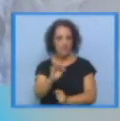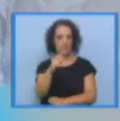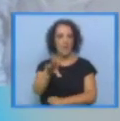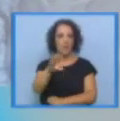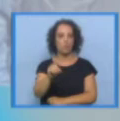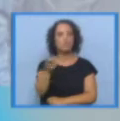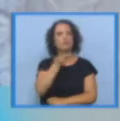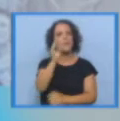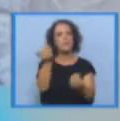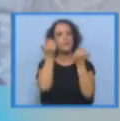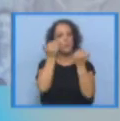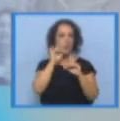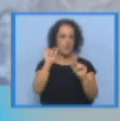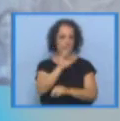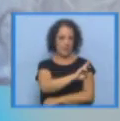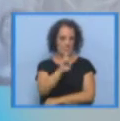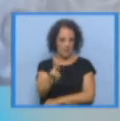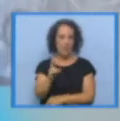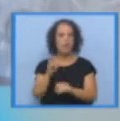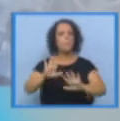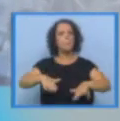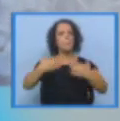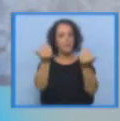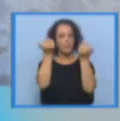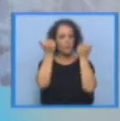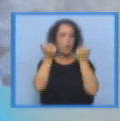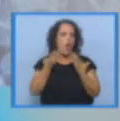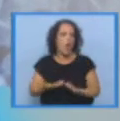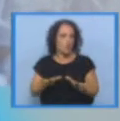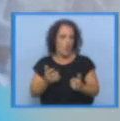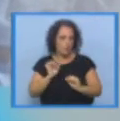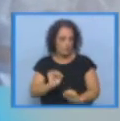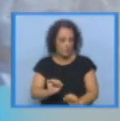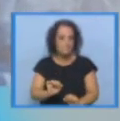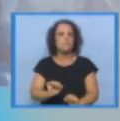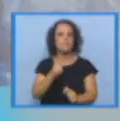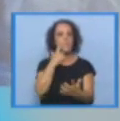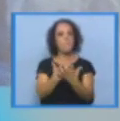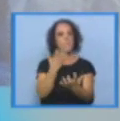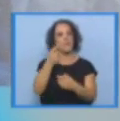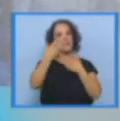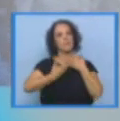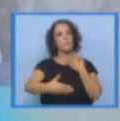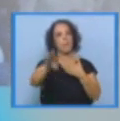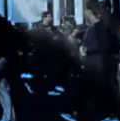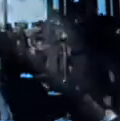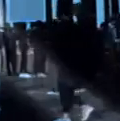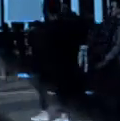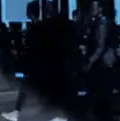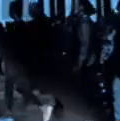da Renascença. Primeiro mostramos notícias que marcam a atualidade, desde logo as que marcam a Semana do Papa.